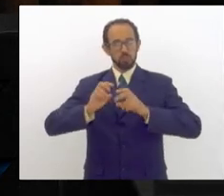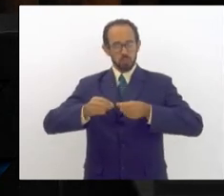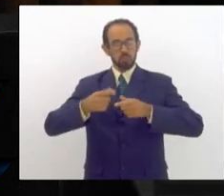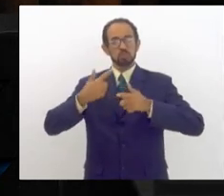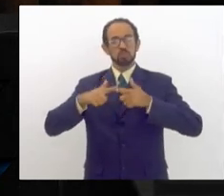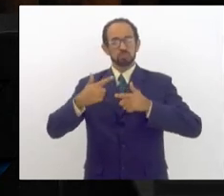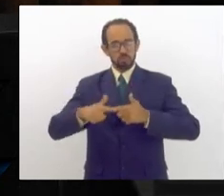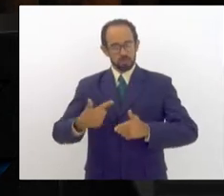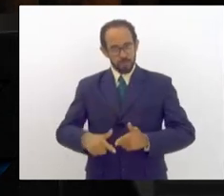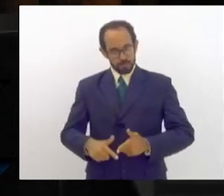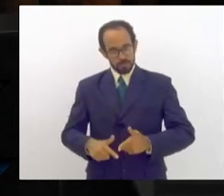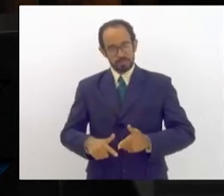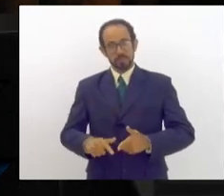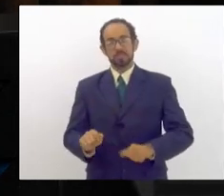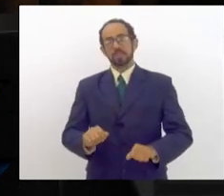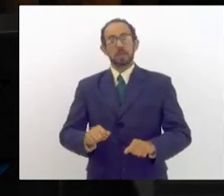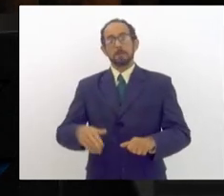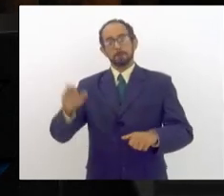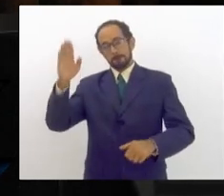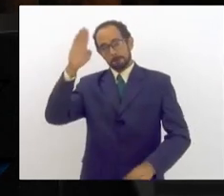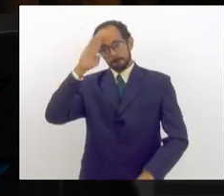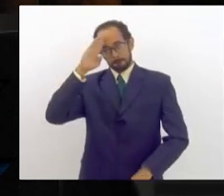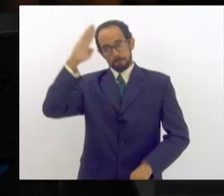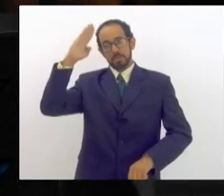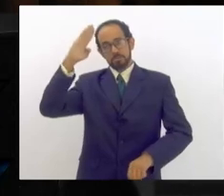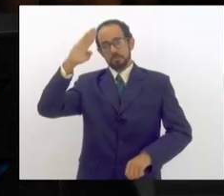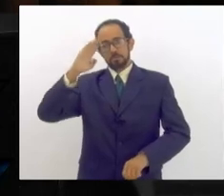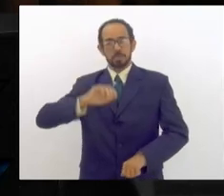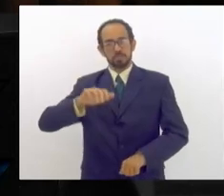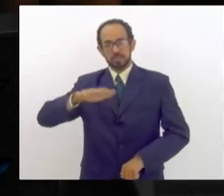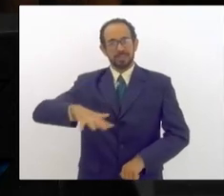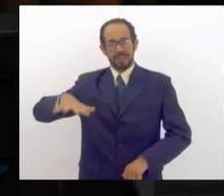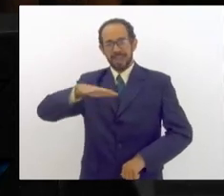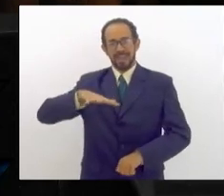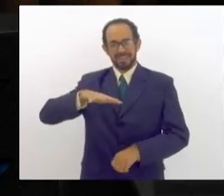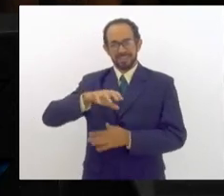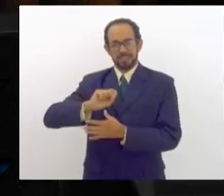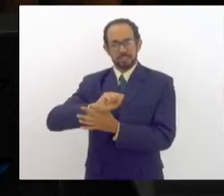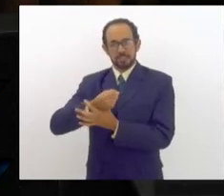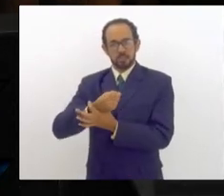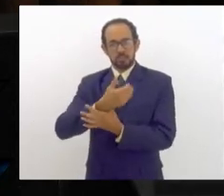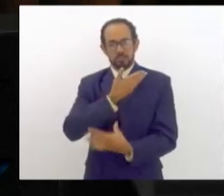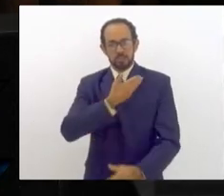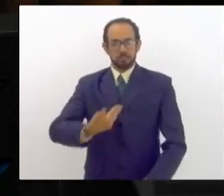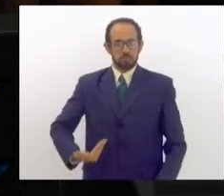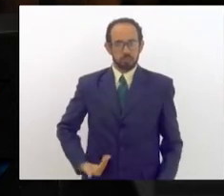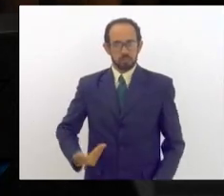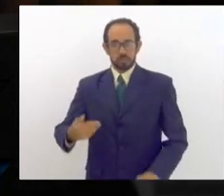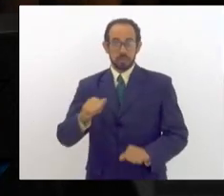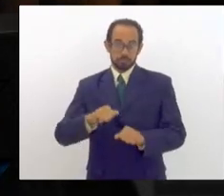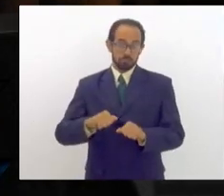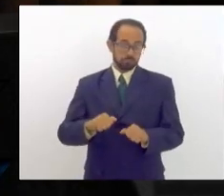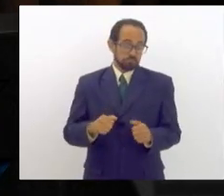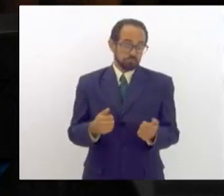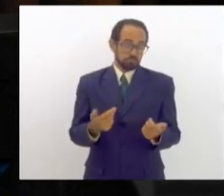tem principalmente na área da Segurança Pública onde